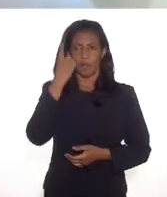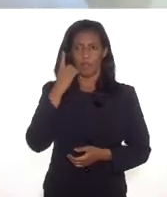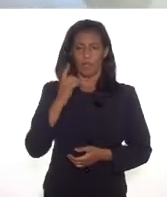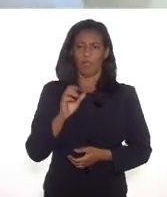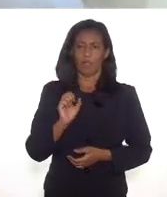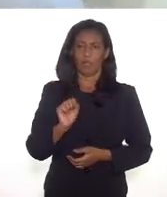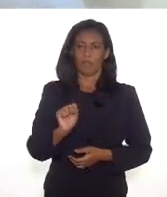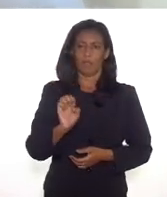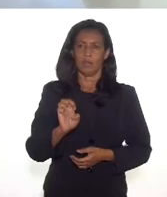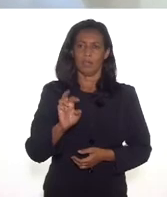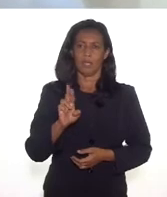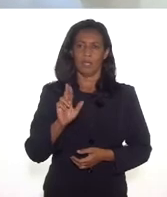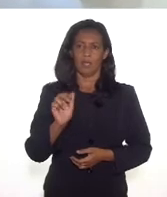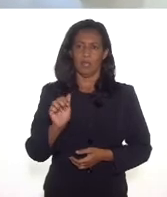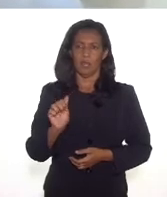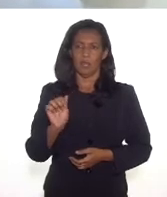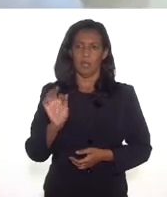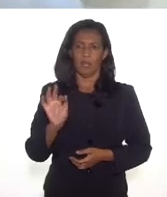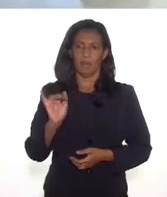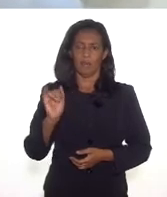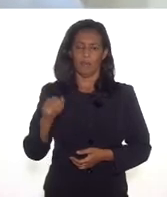Serafini.